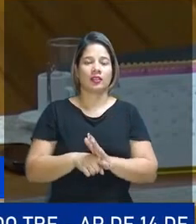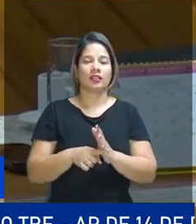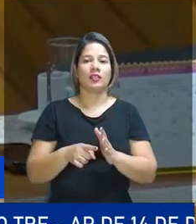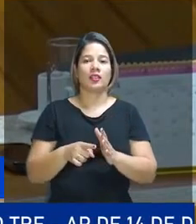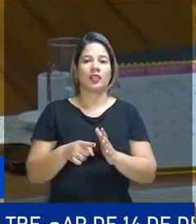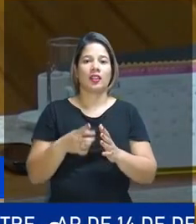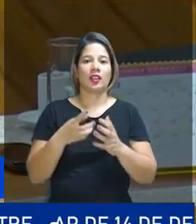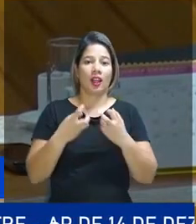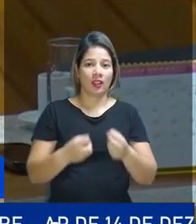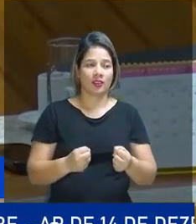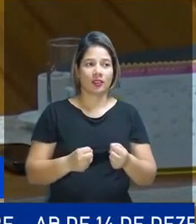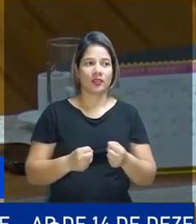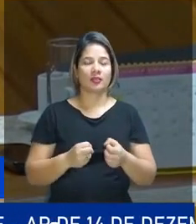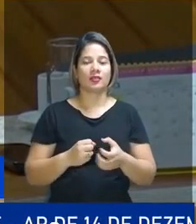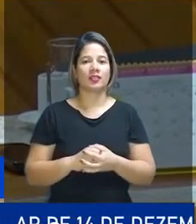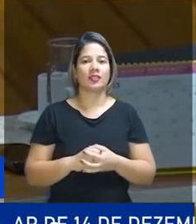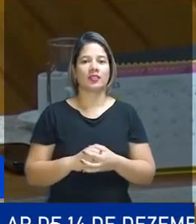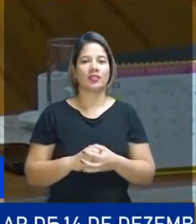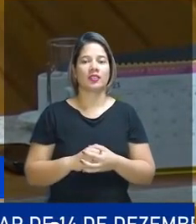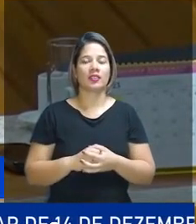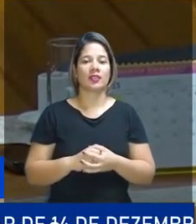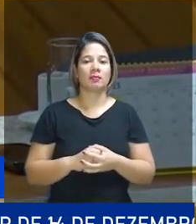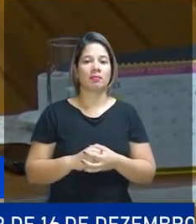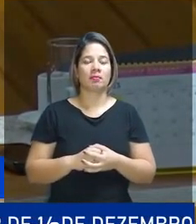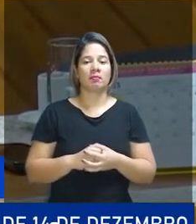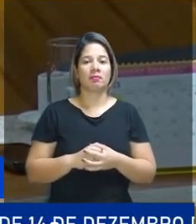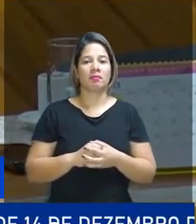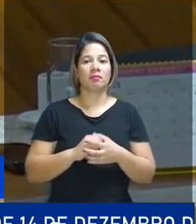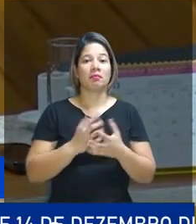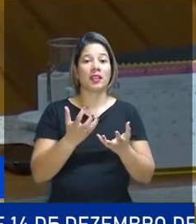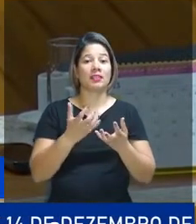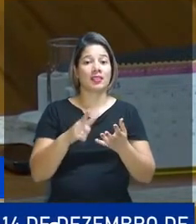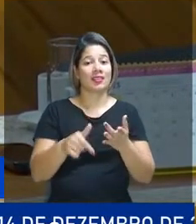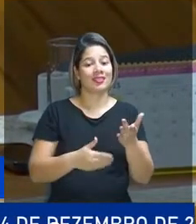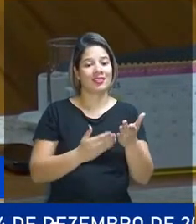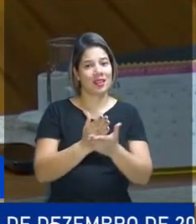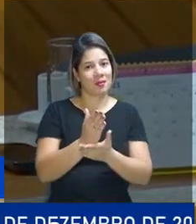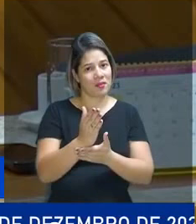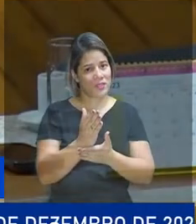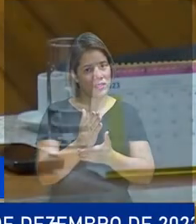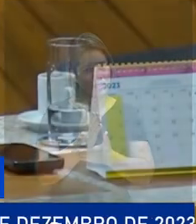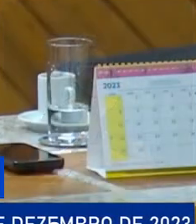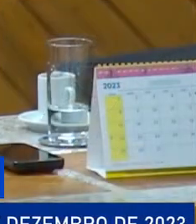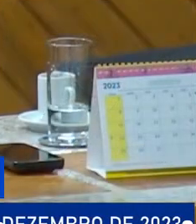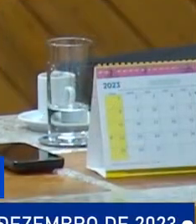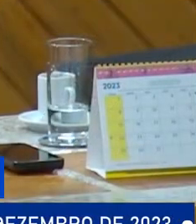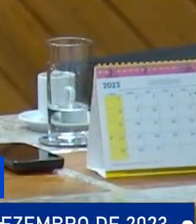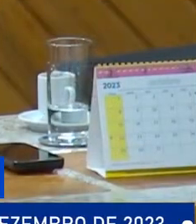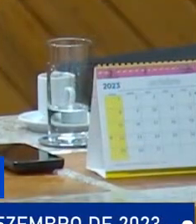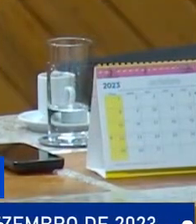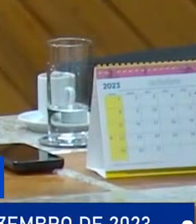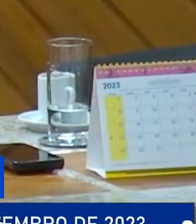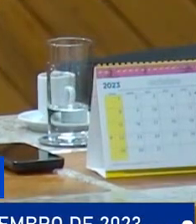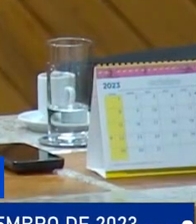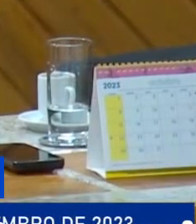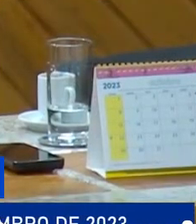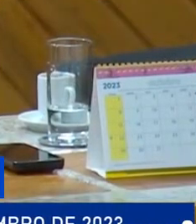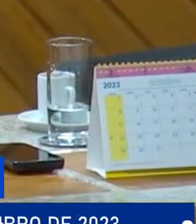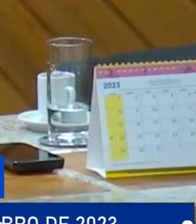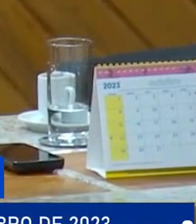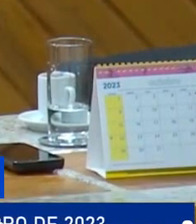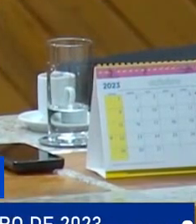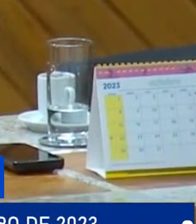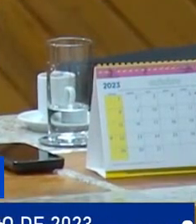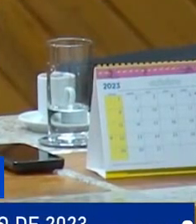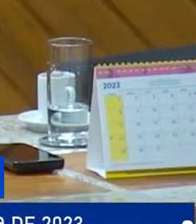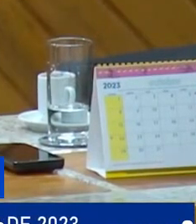impropriedades. Desta feita, o parecer conclusivo foi pela aprovação das contas. Instado a se manifestar, o Ministério Público